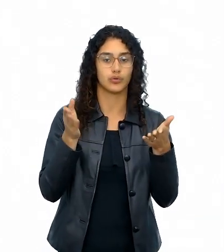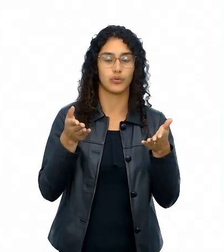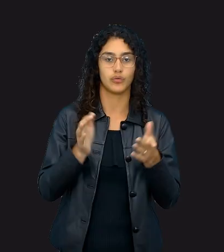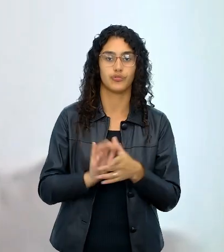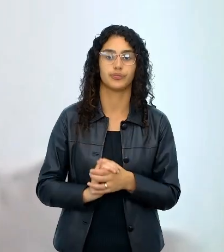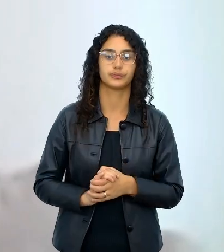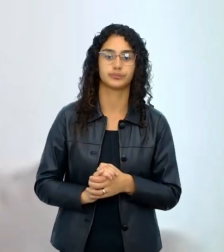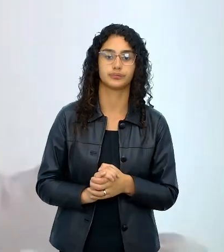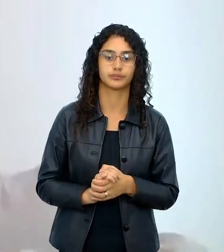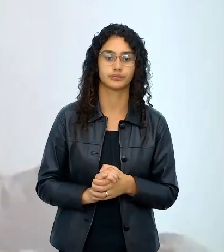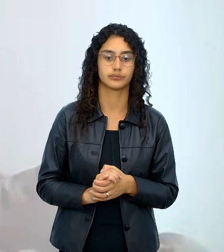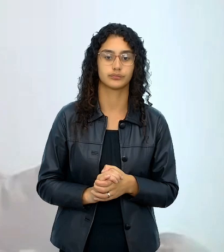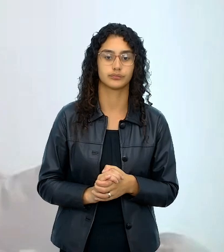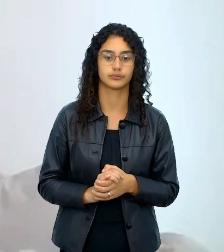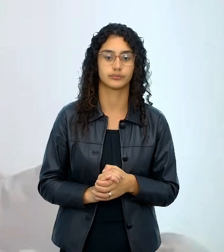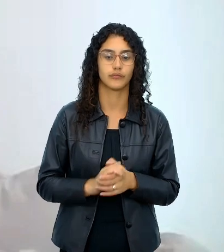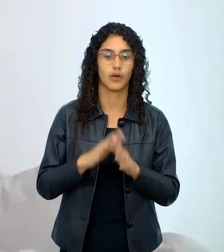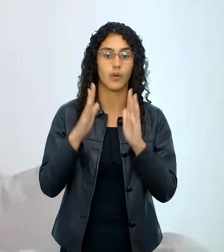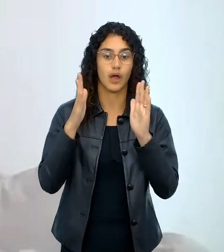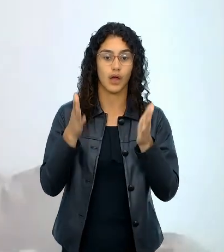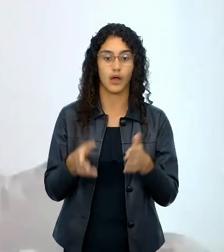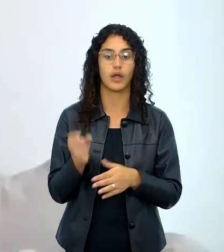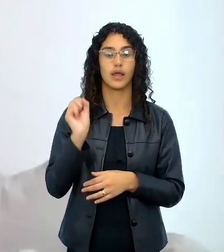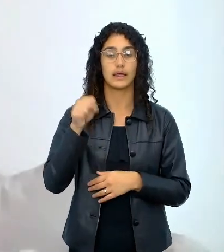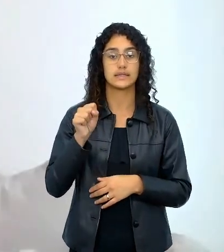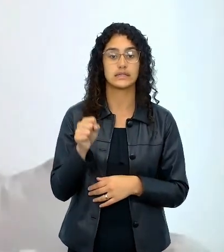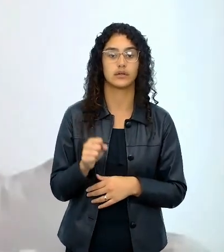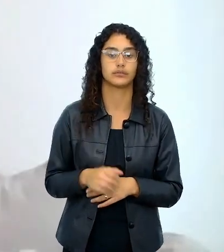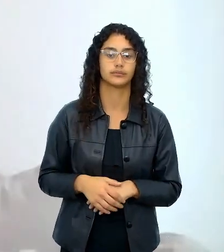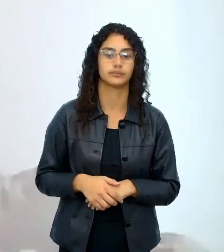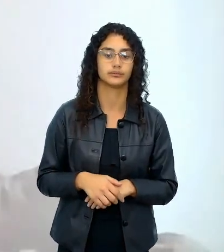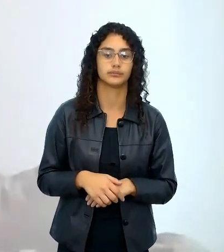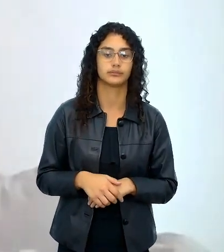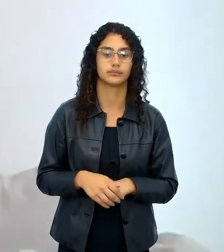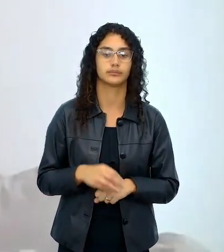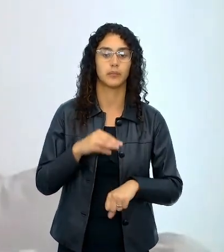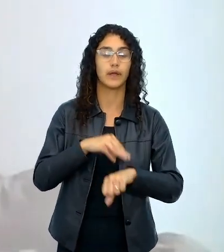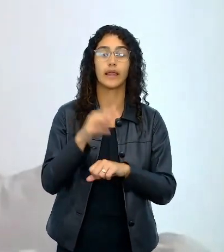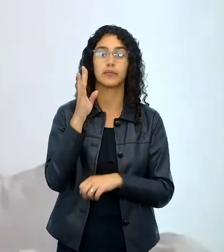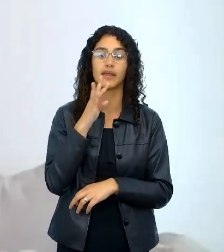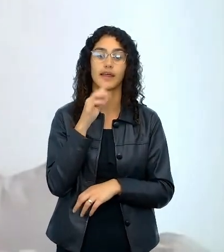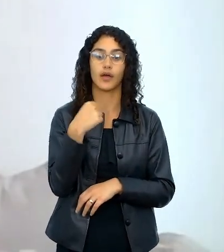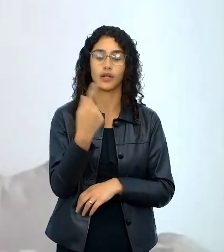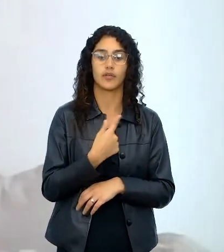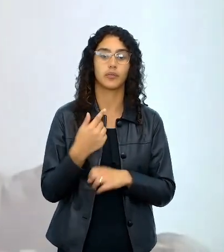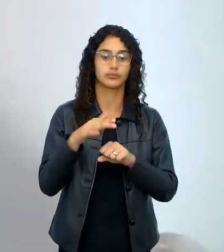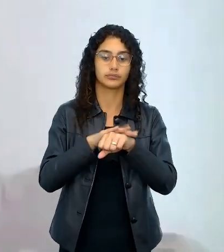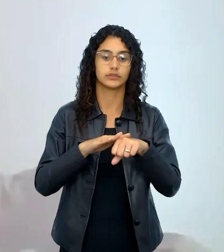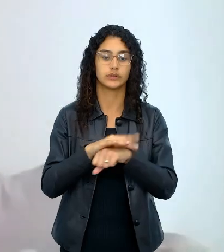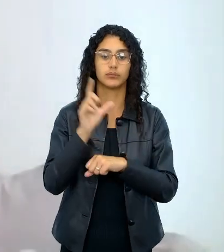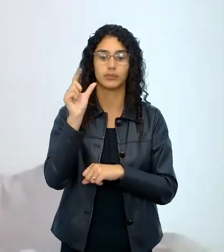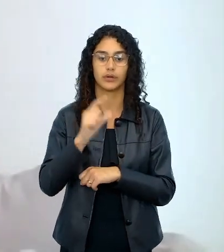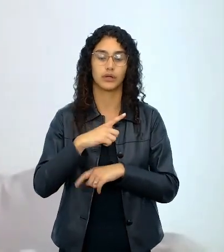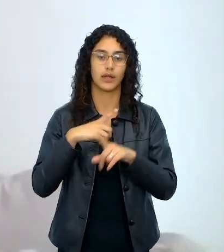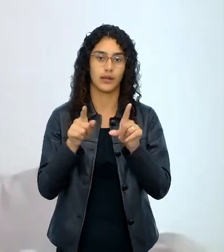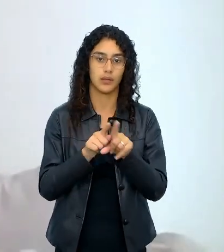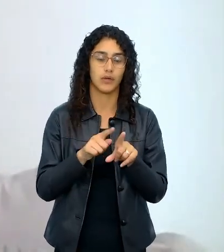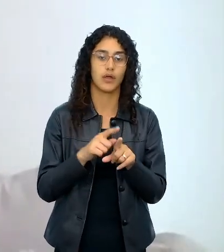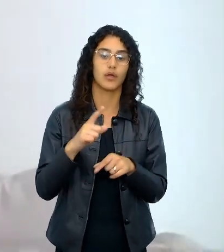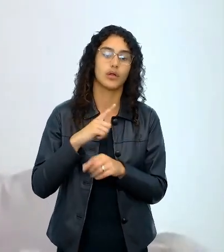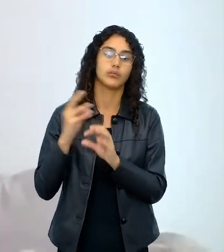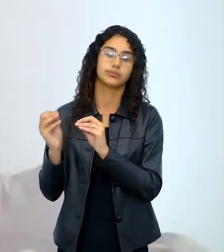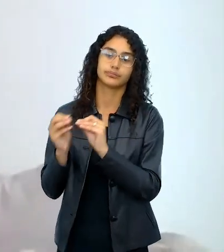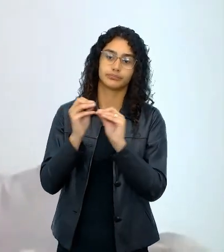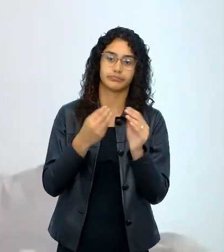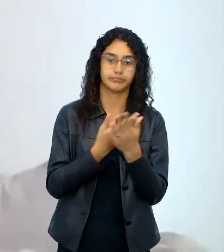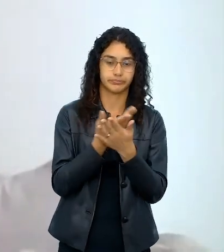bem? E aí, agora sim, vamos lá para o momento mais legal, que a gente vai conversar um pouquinho, e eu vou trazer